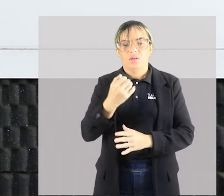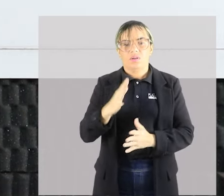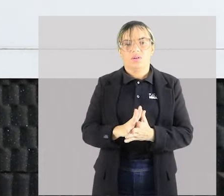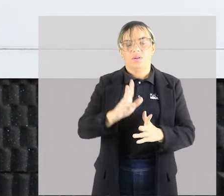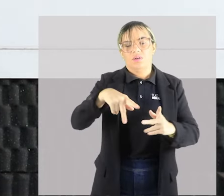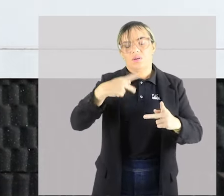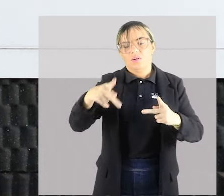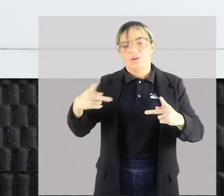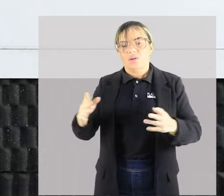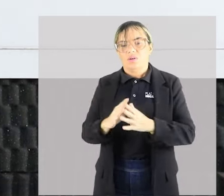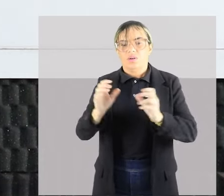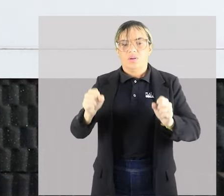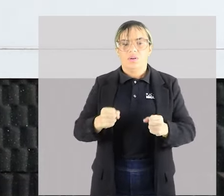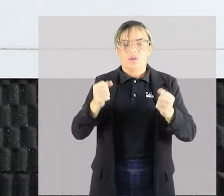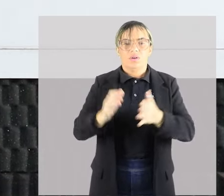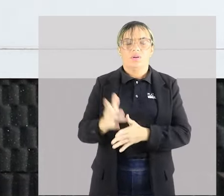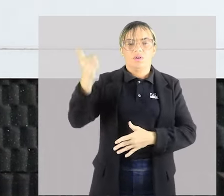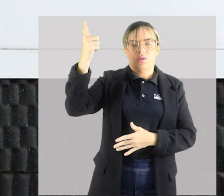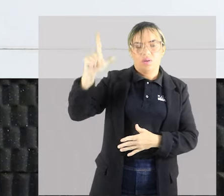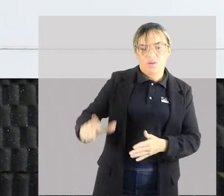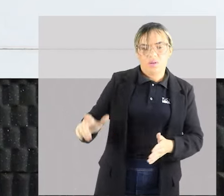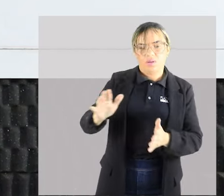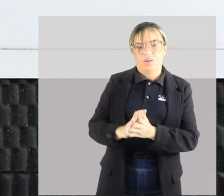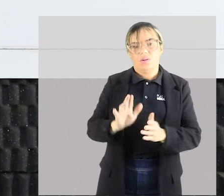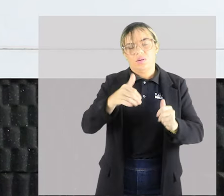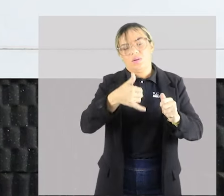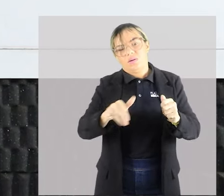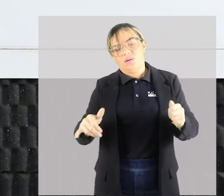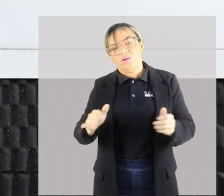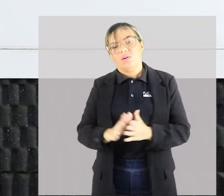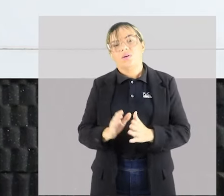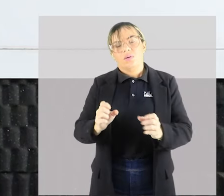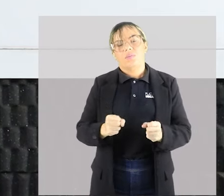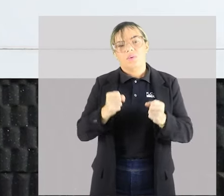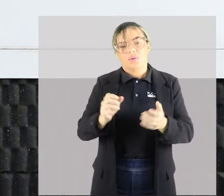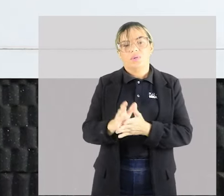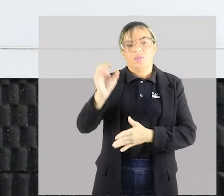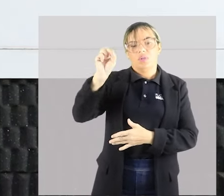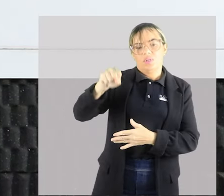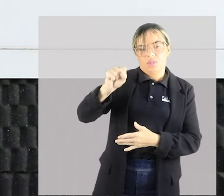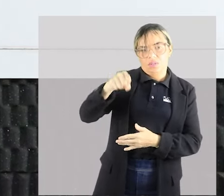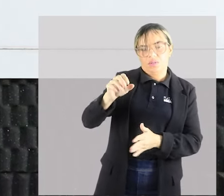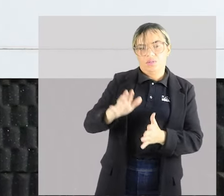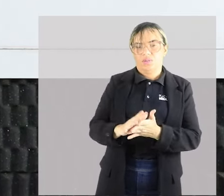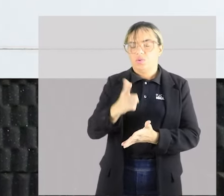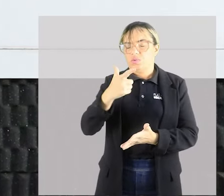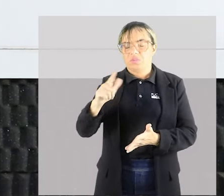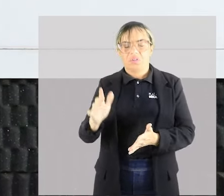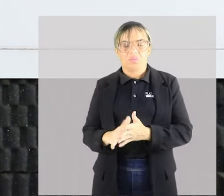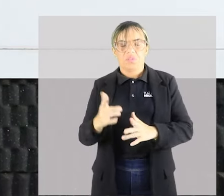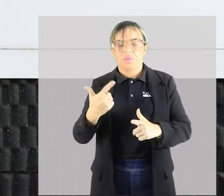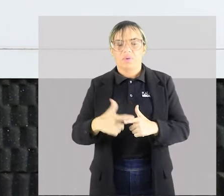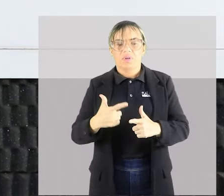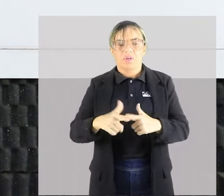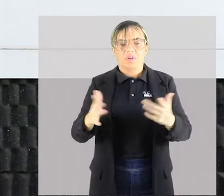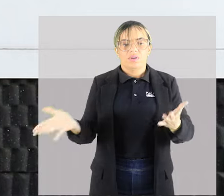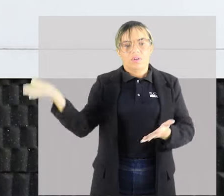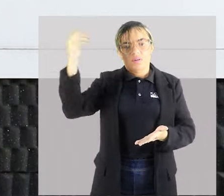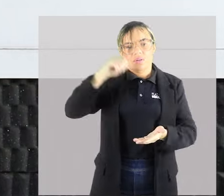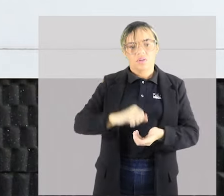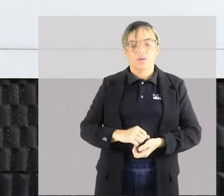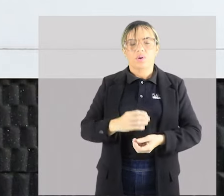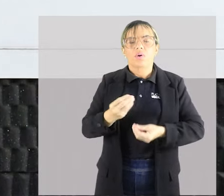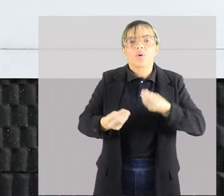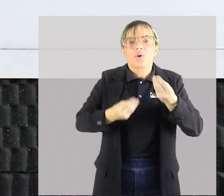proteínas a gente pode repetir um aminoácido uma proteína pode não tem nenhum problema nisso tá certo Bora lá